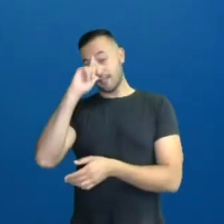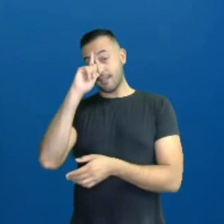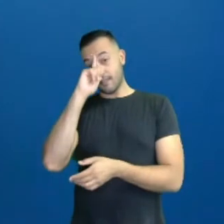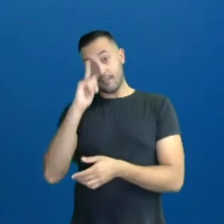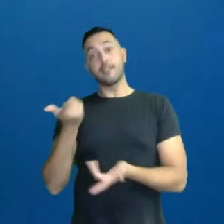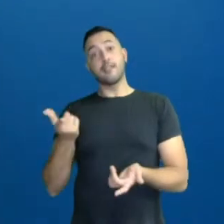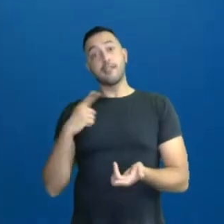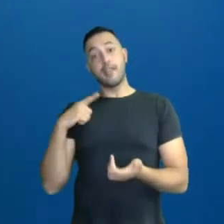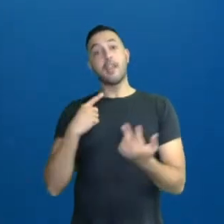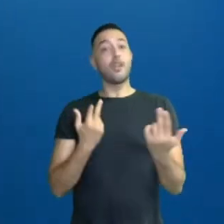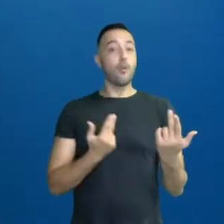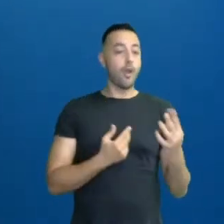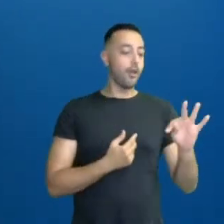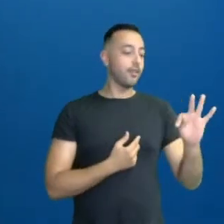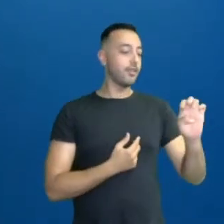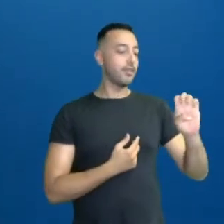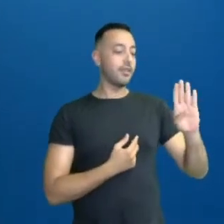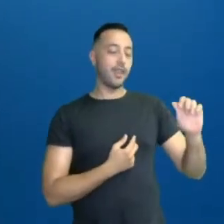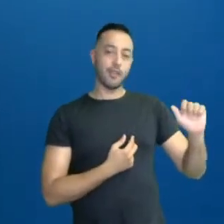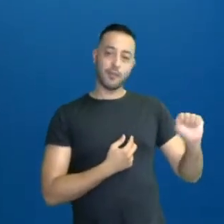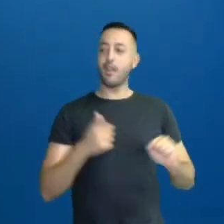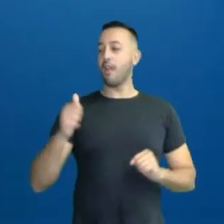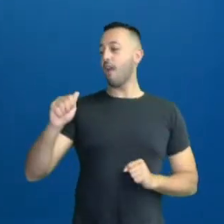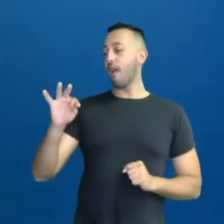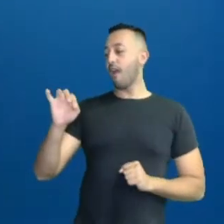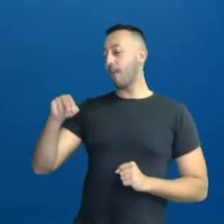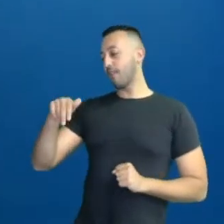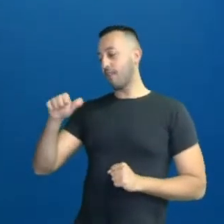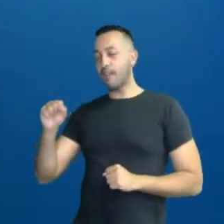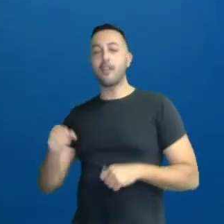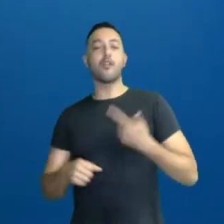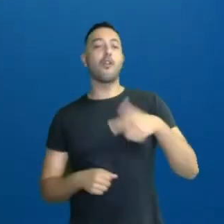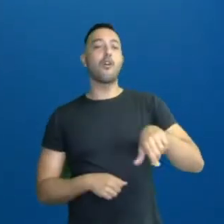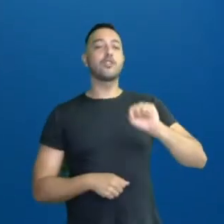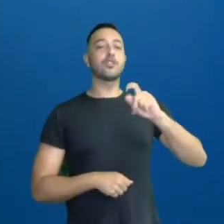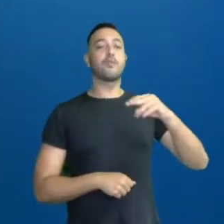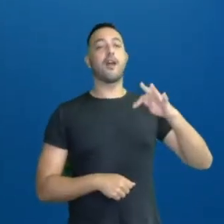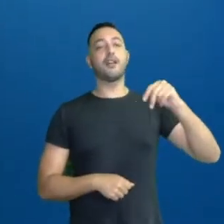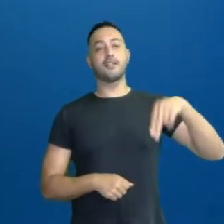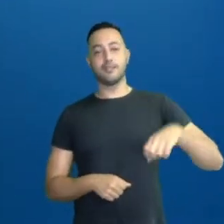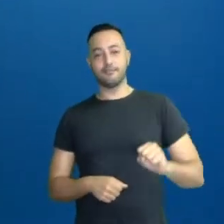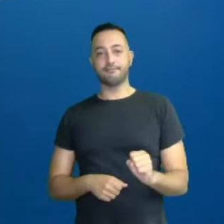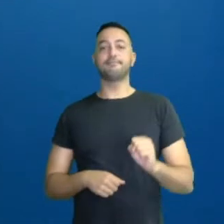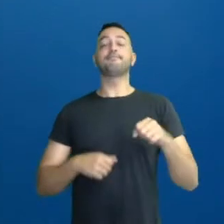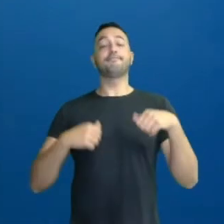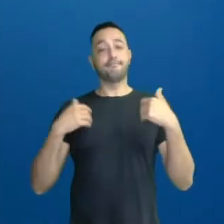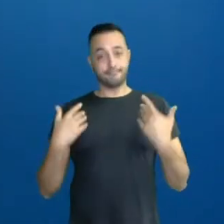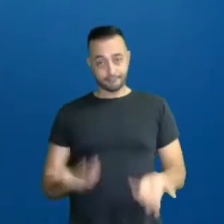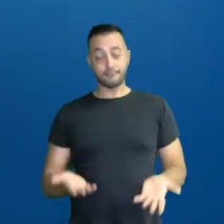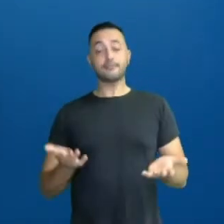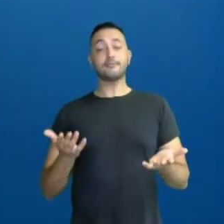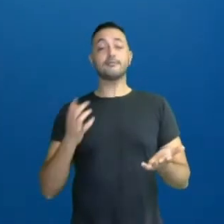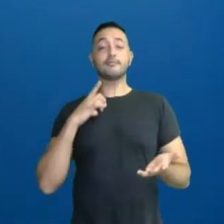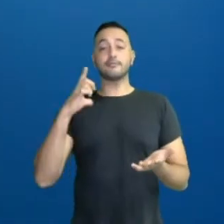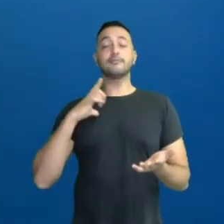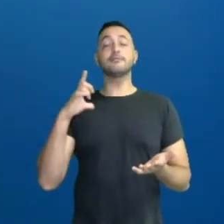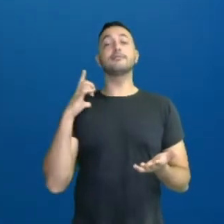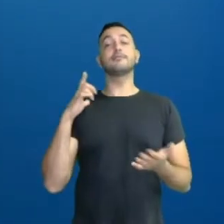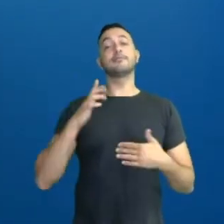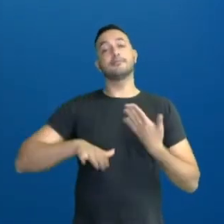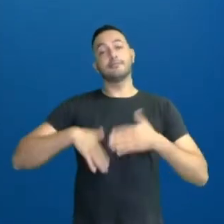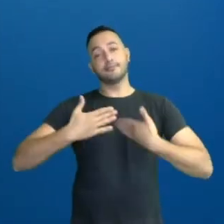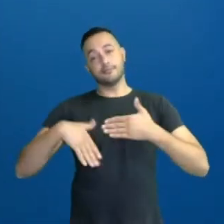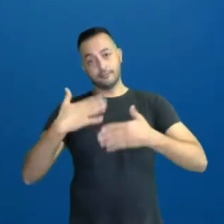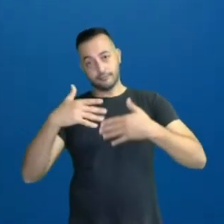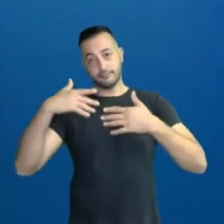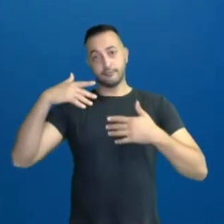tal qual Tebas, Atenas e Esparta. Obviamente, por ter sido um lugar onde se desenvolveu